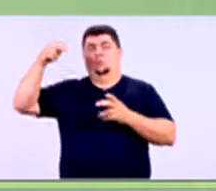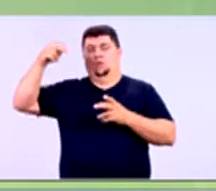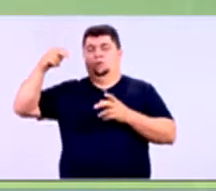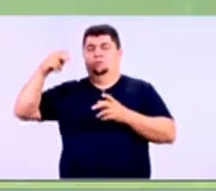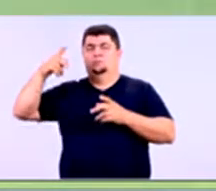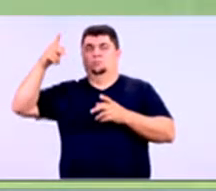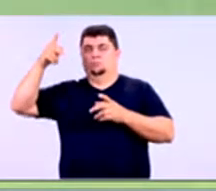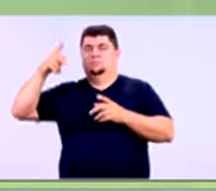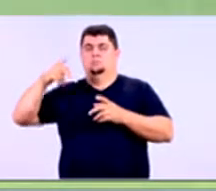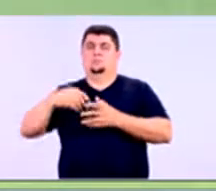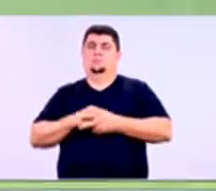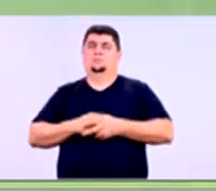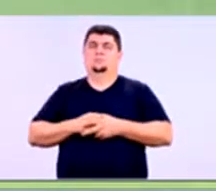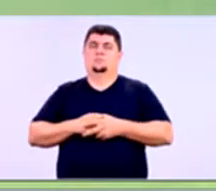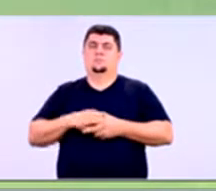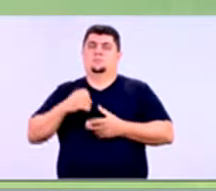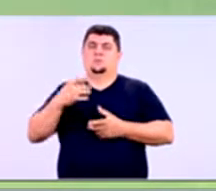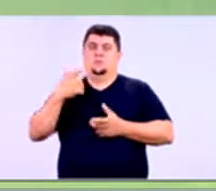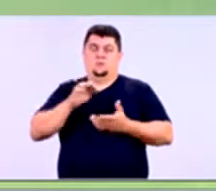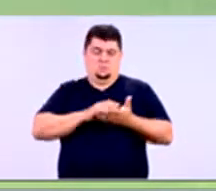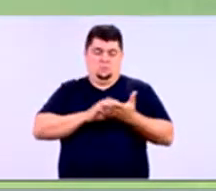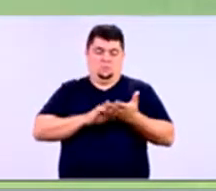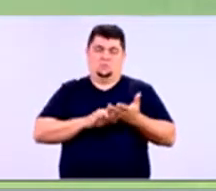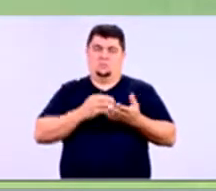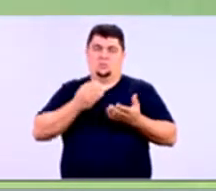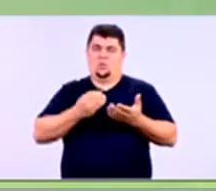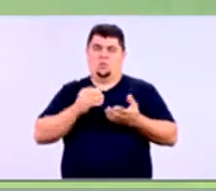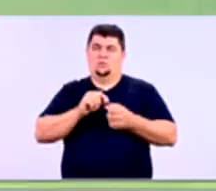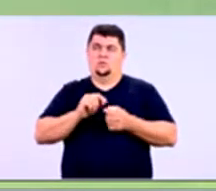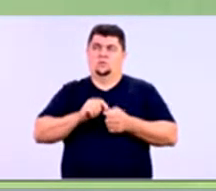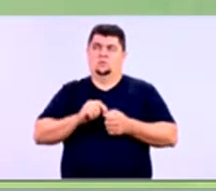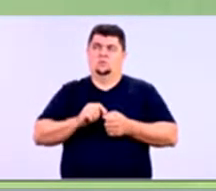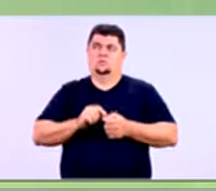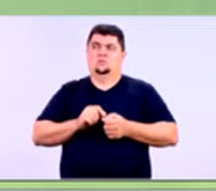primeiro. Se eu não tenho uma calculadora financeira,